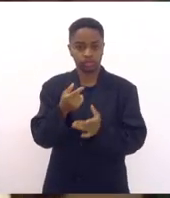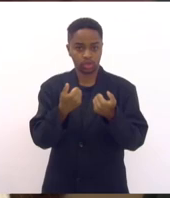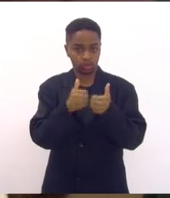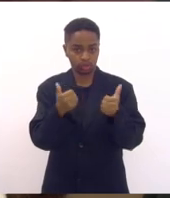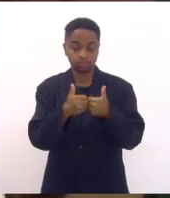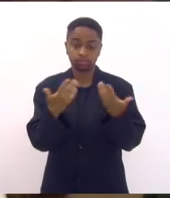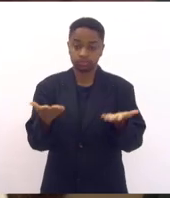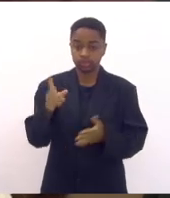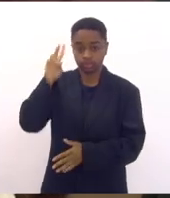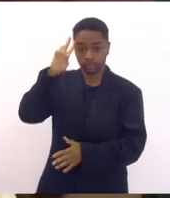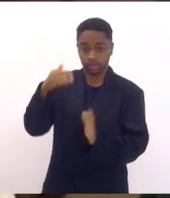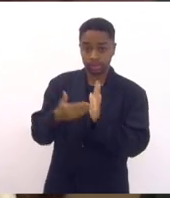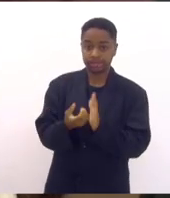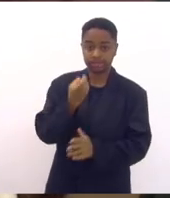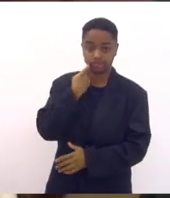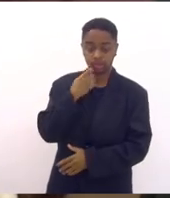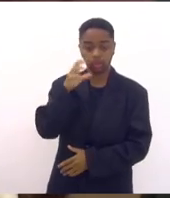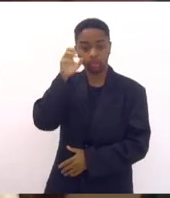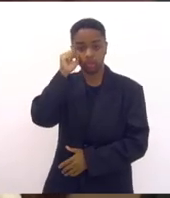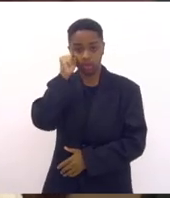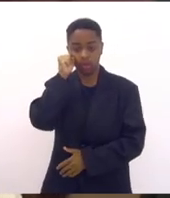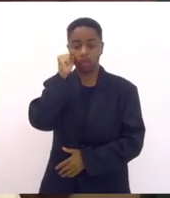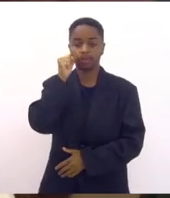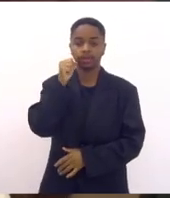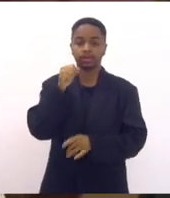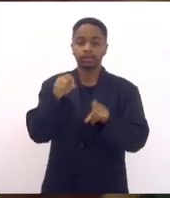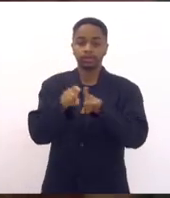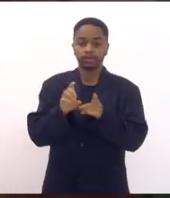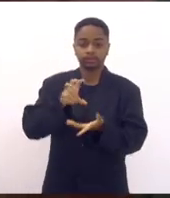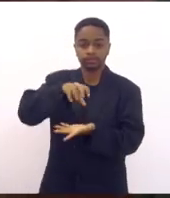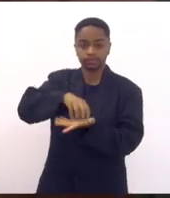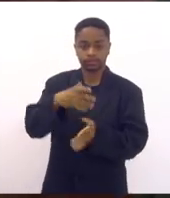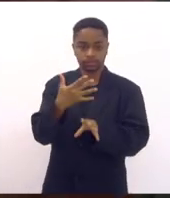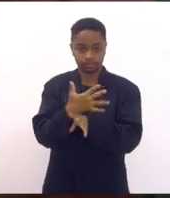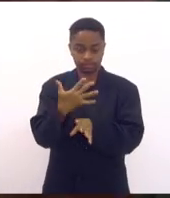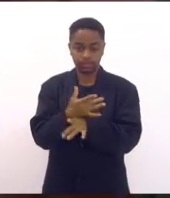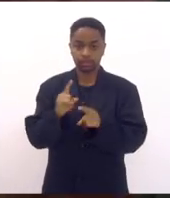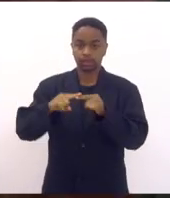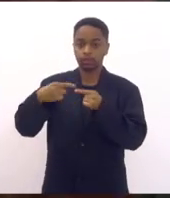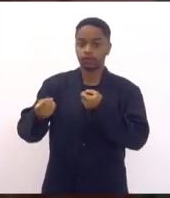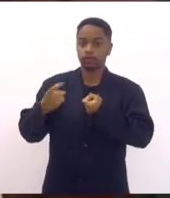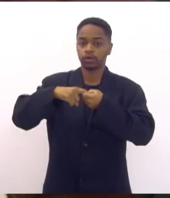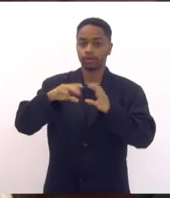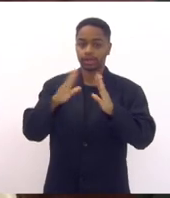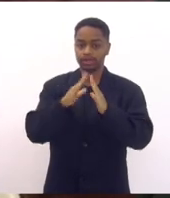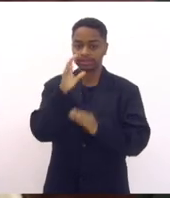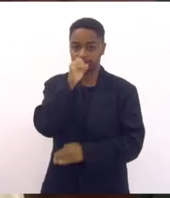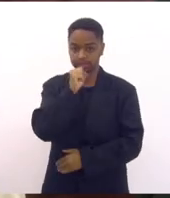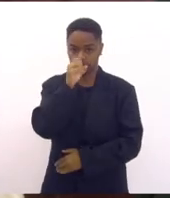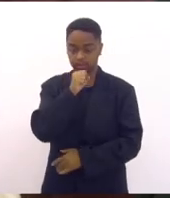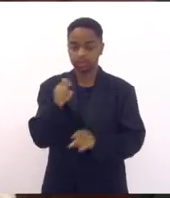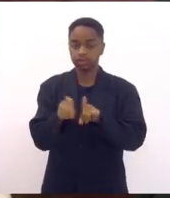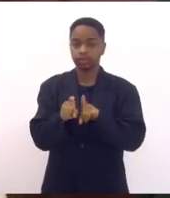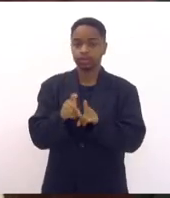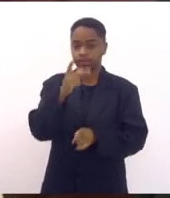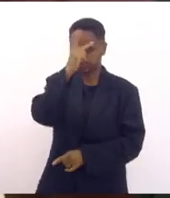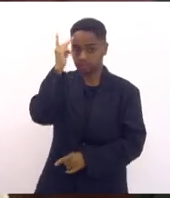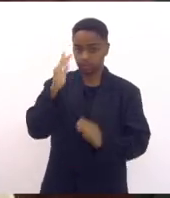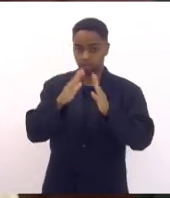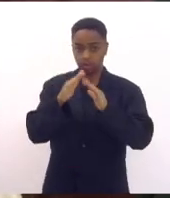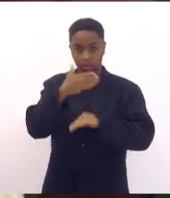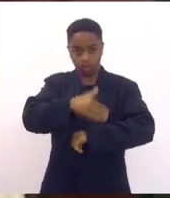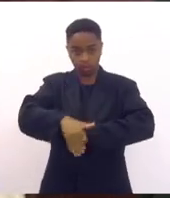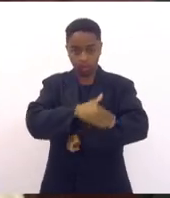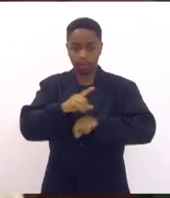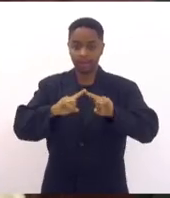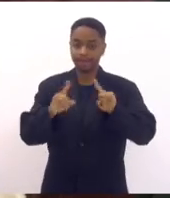dorme debaixo da marquisa não sei na cidade só vai para casa aos sábados o morador de rua que infelizmente